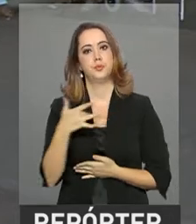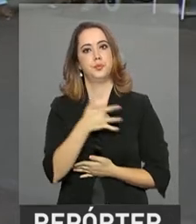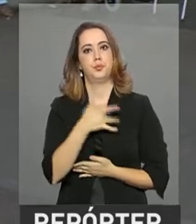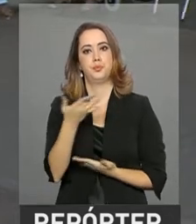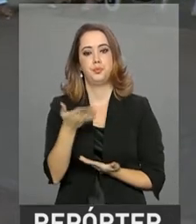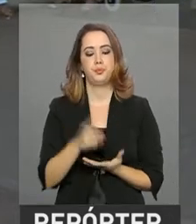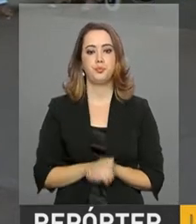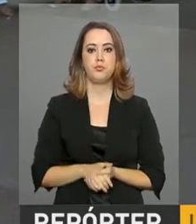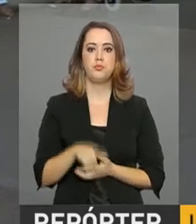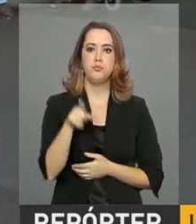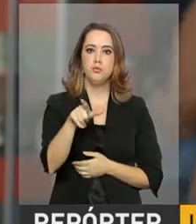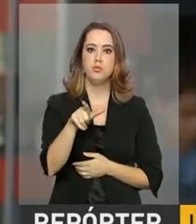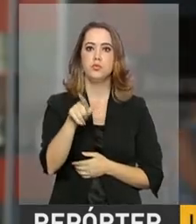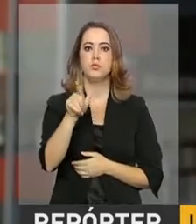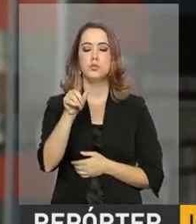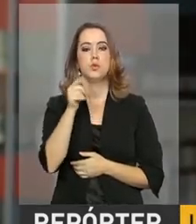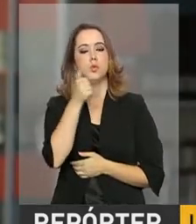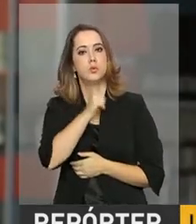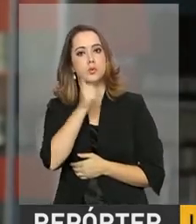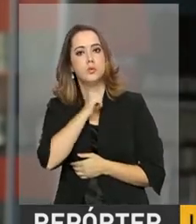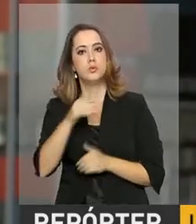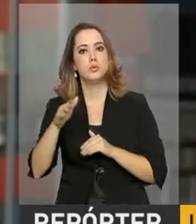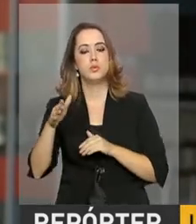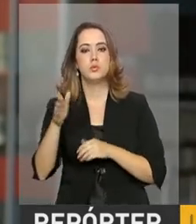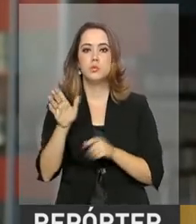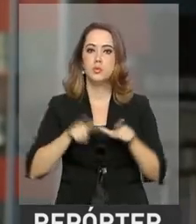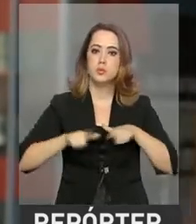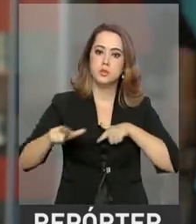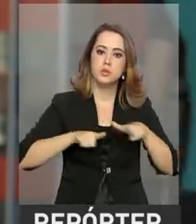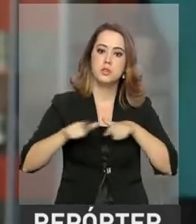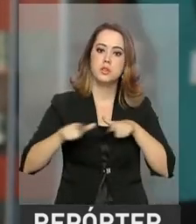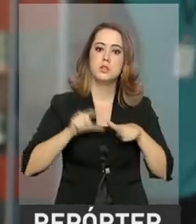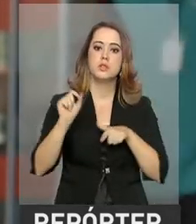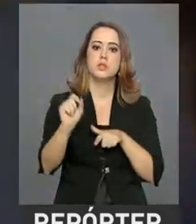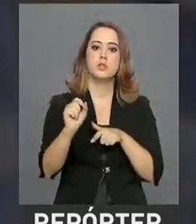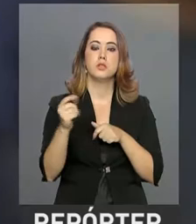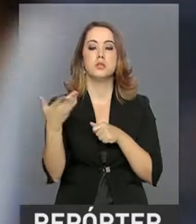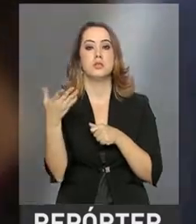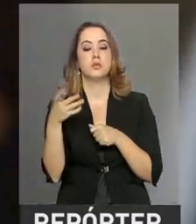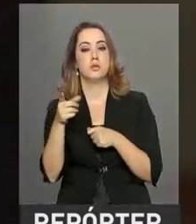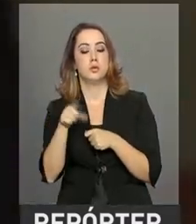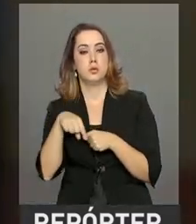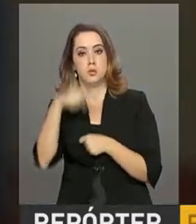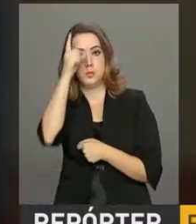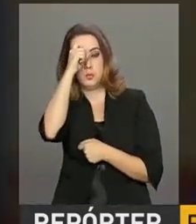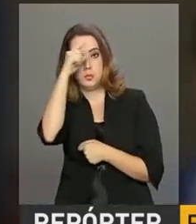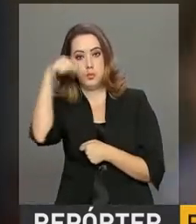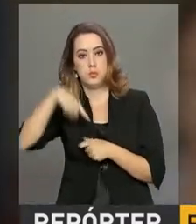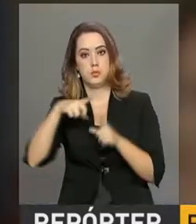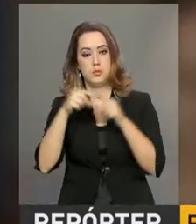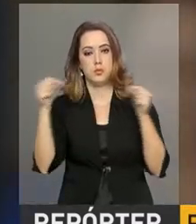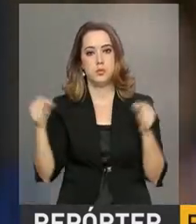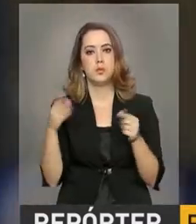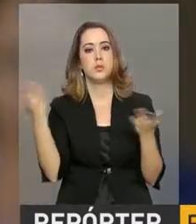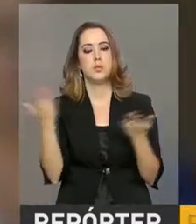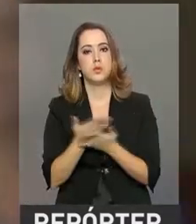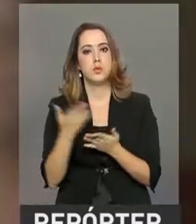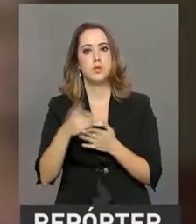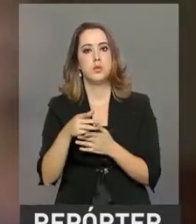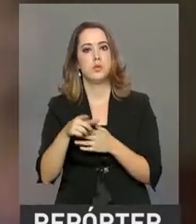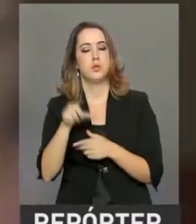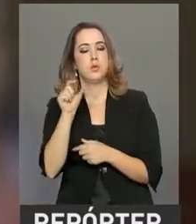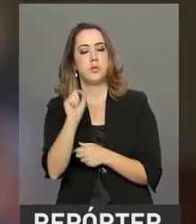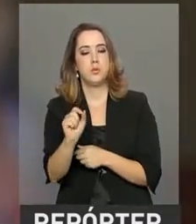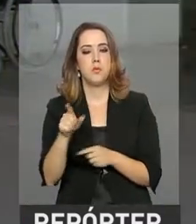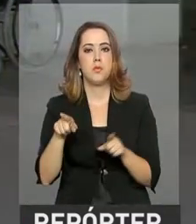Lúcia trabalha no Hospital de Base de Brasília e vai se formar em enfermagem. Cada vez mais interessada pelas atividades na